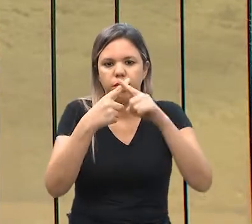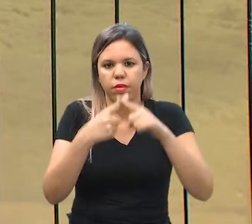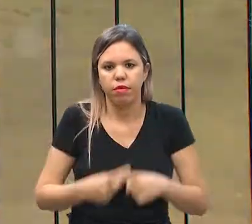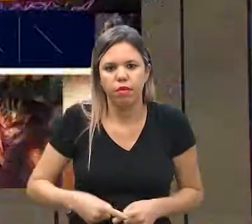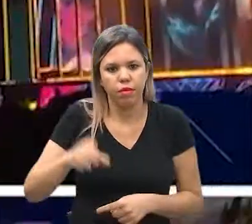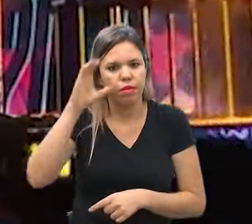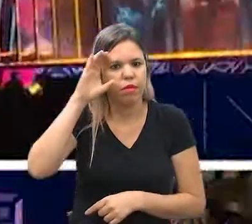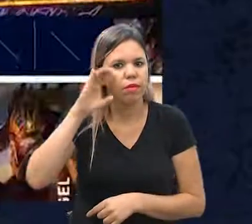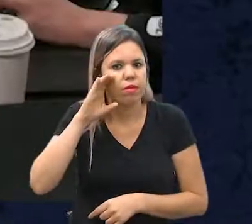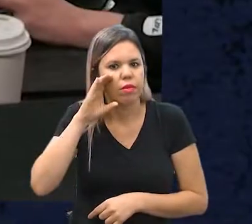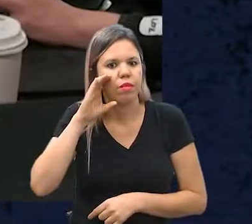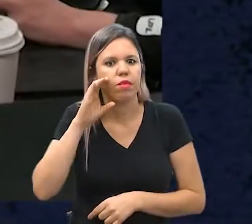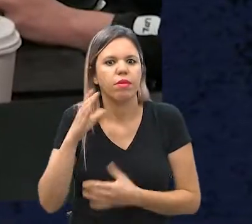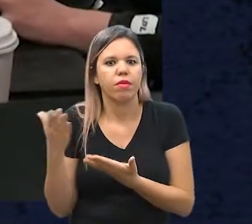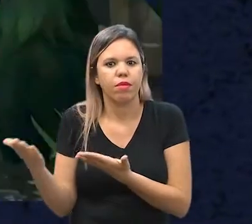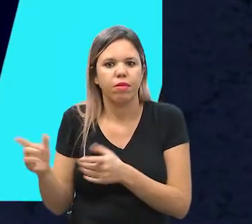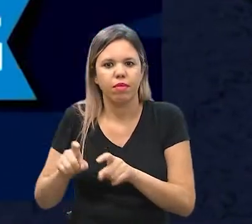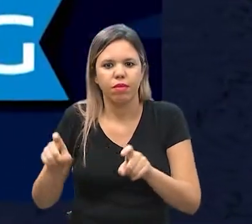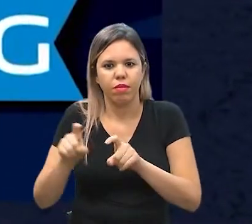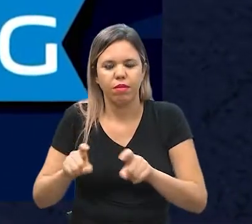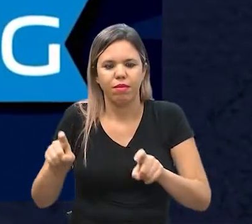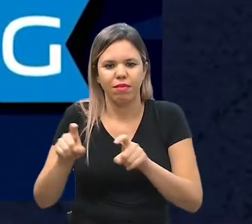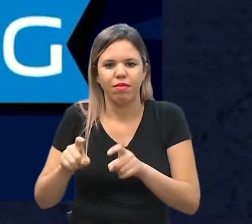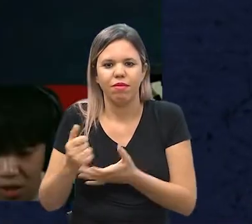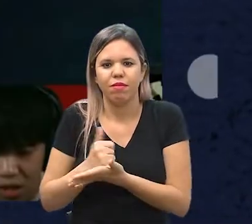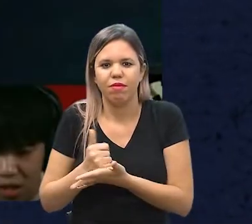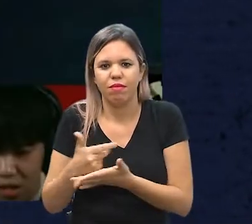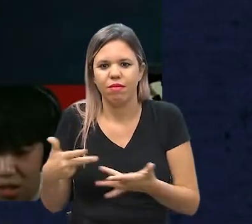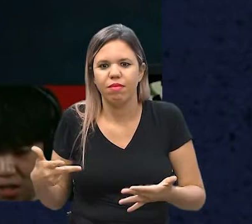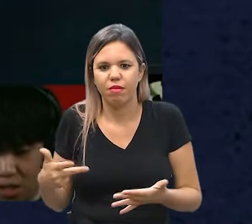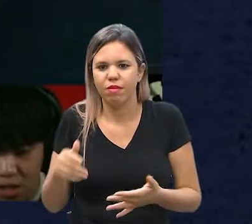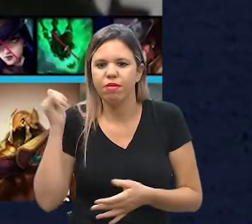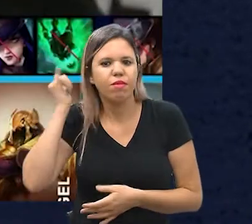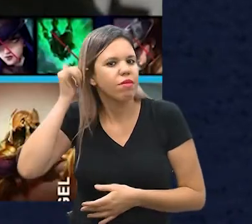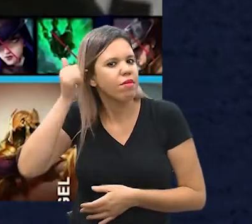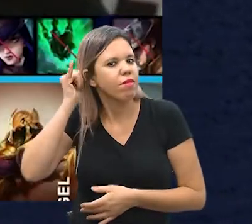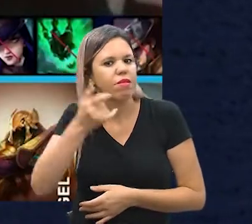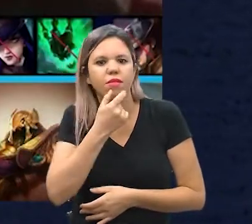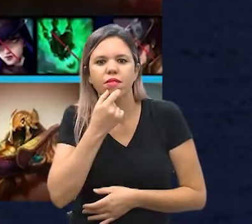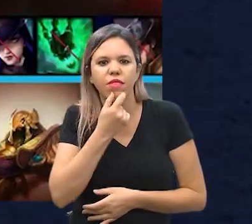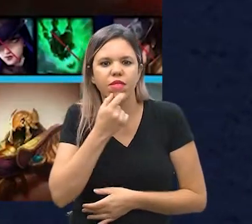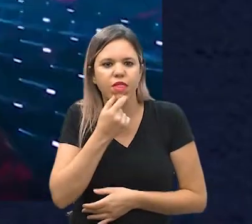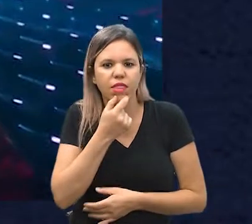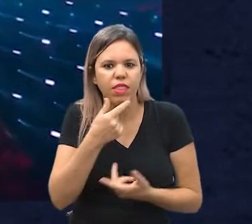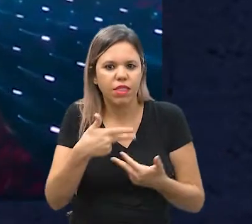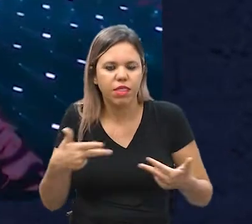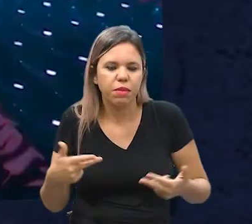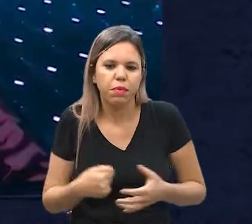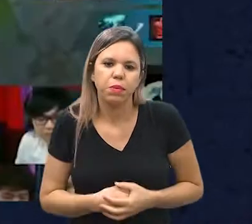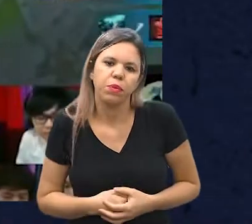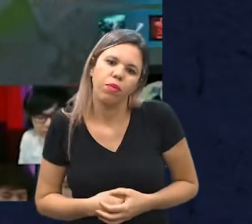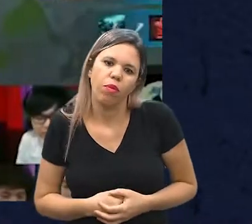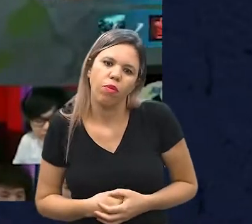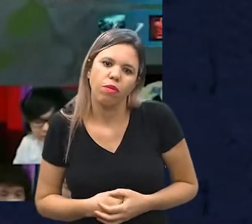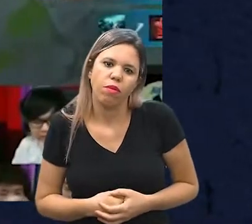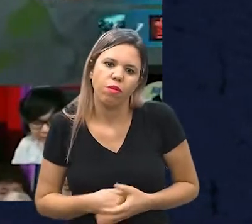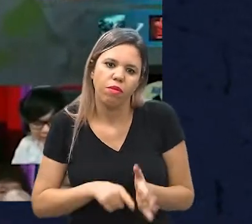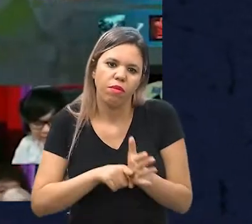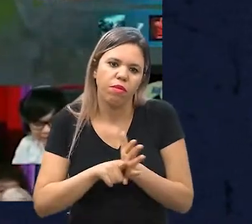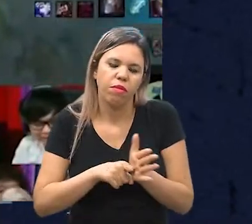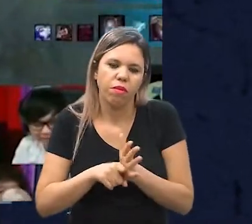de LOL, assim. Nossa. Quando narração em inglês, assim, umas narrações com